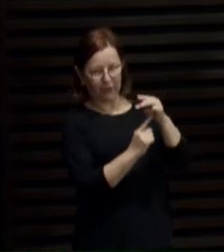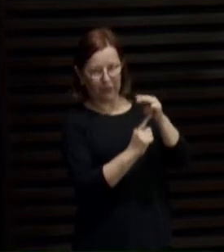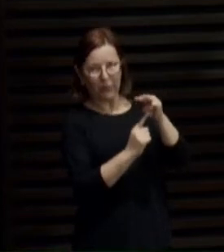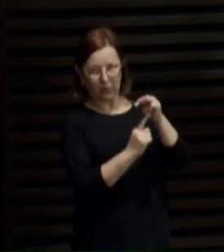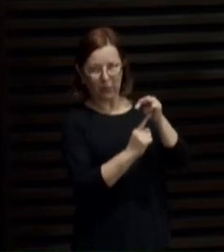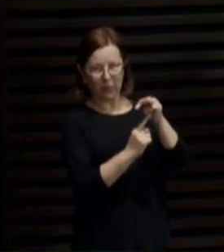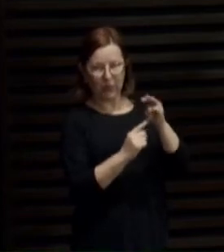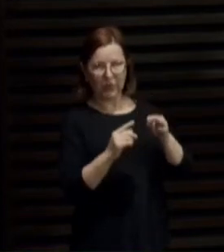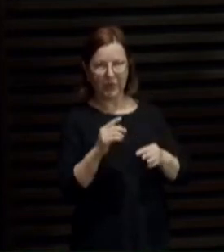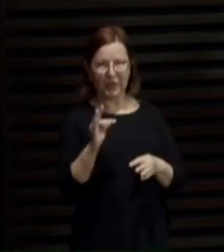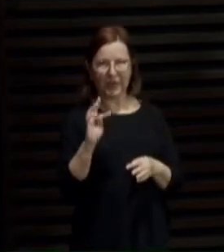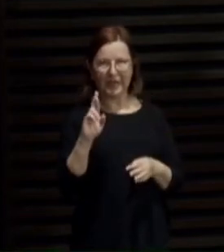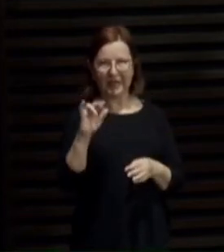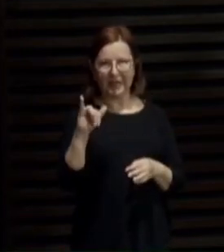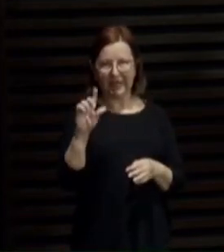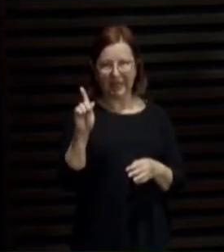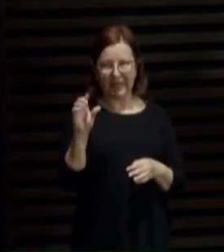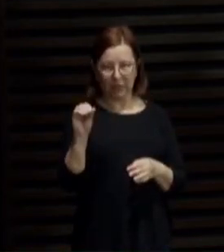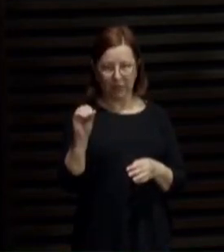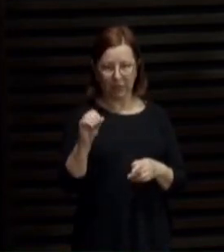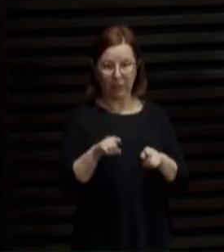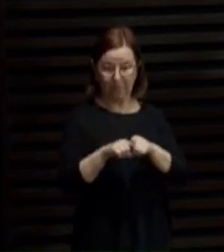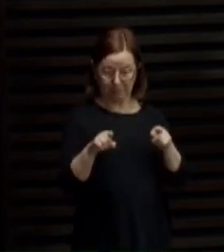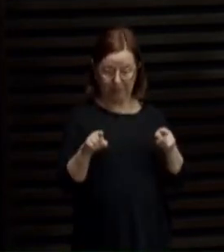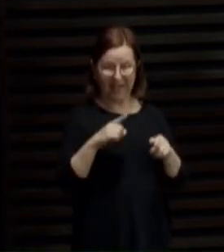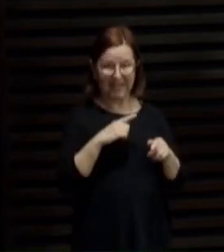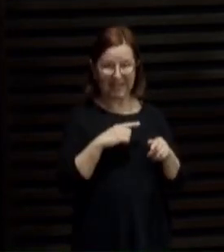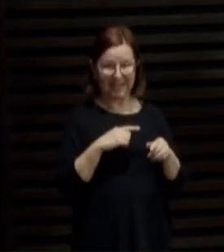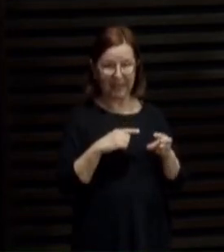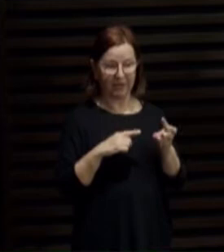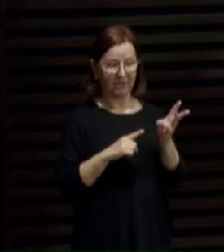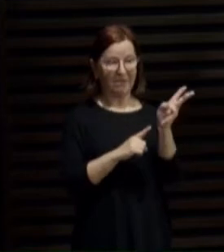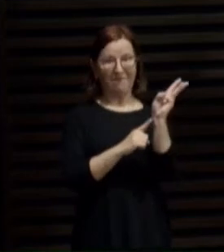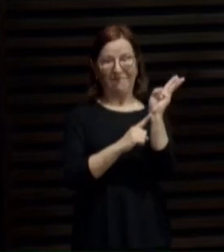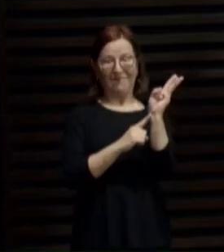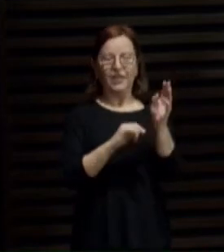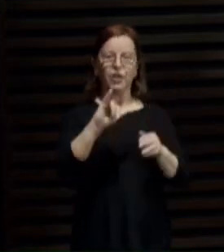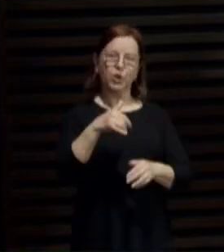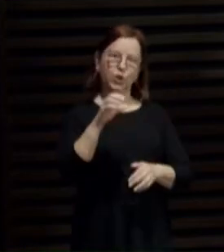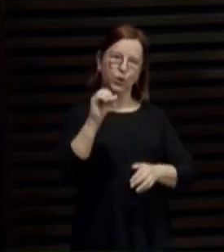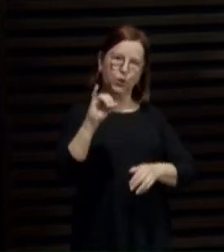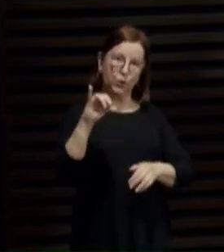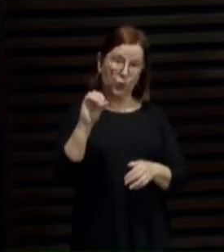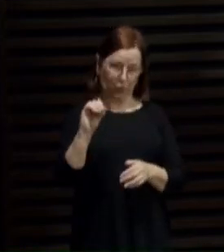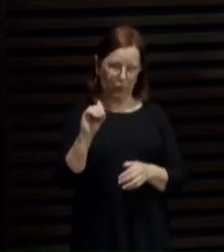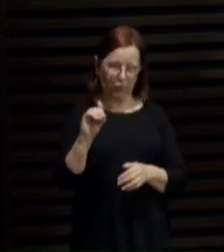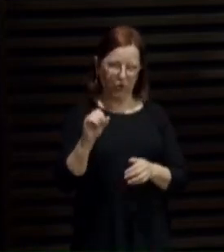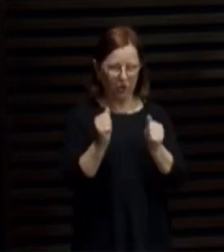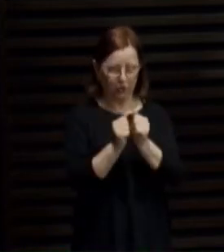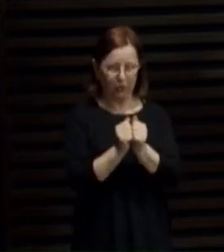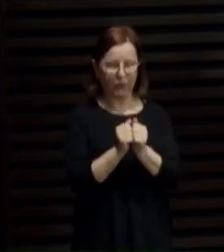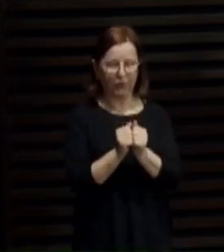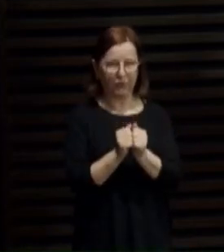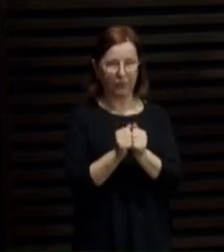seu bojo. Essas duas gramíneas são muito parecidas na forma,